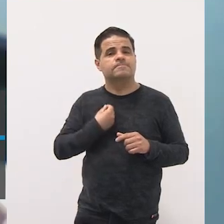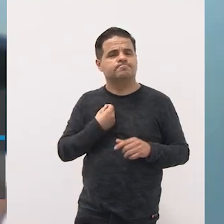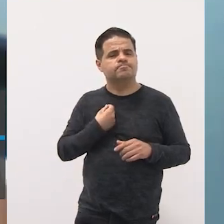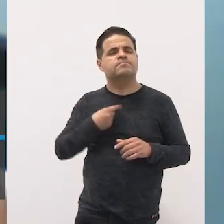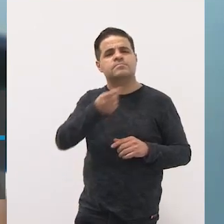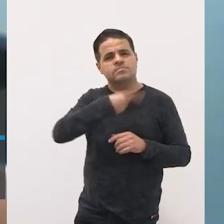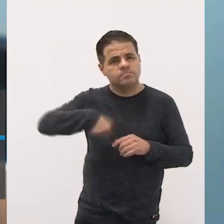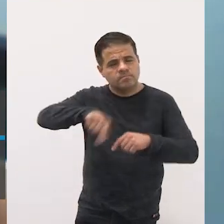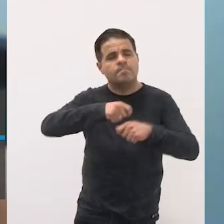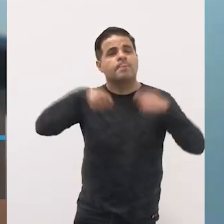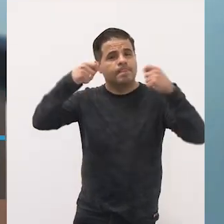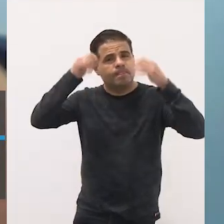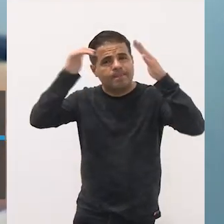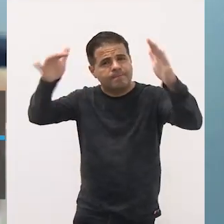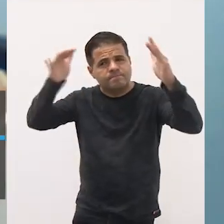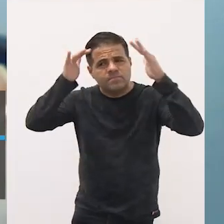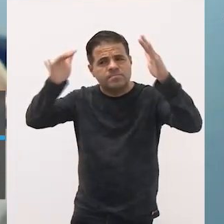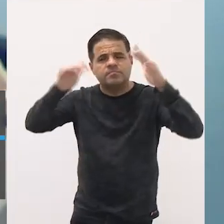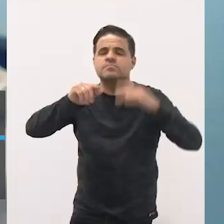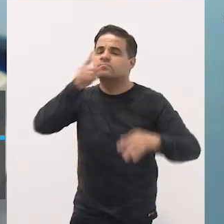tem testa, e ali